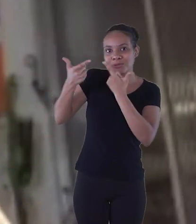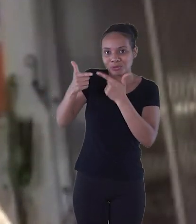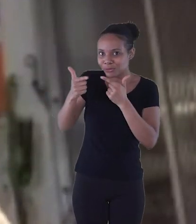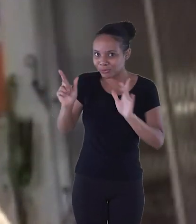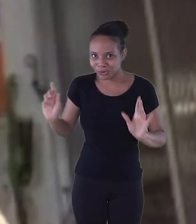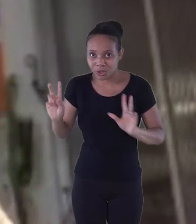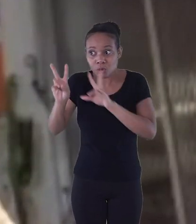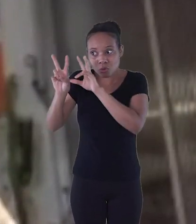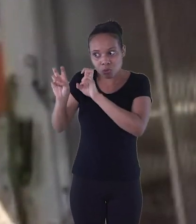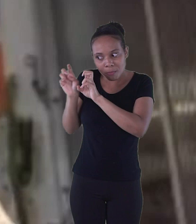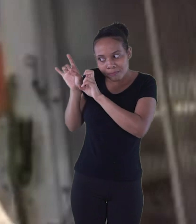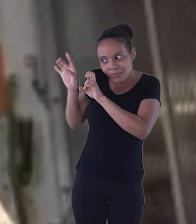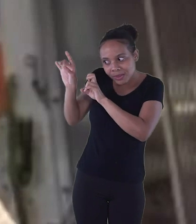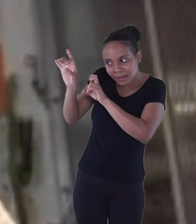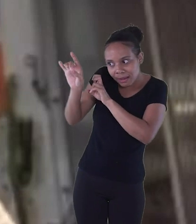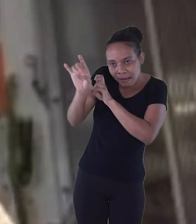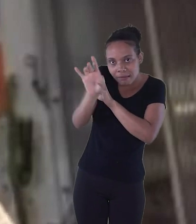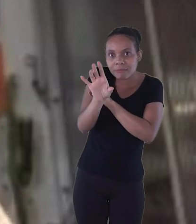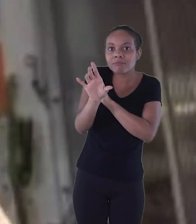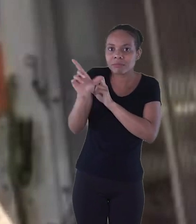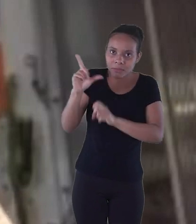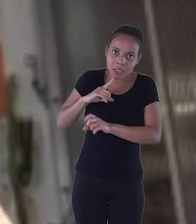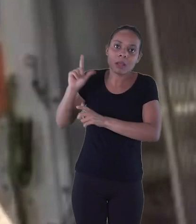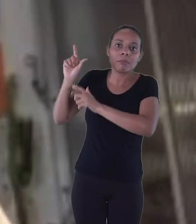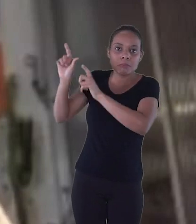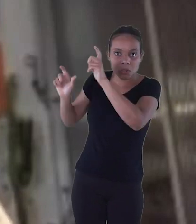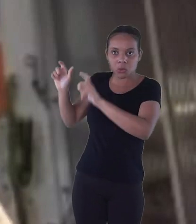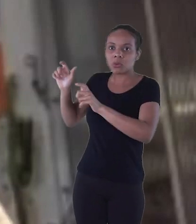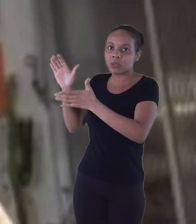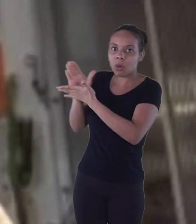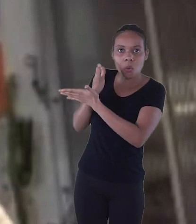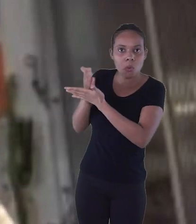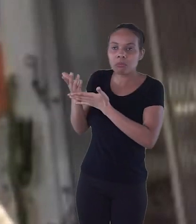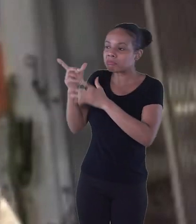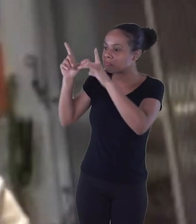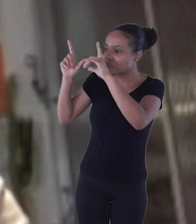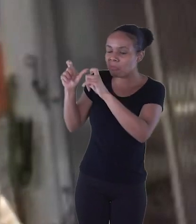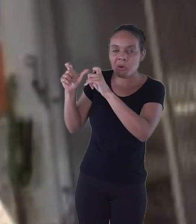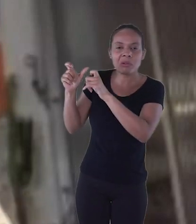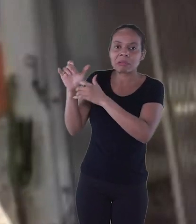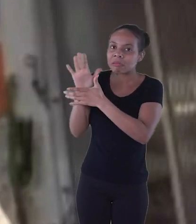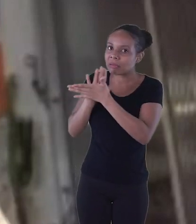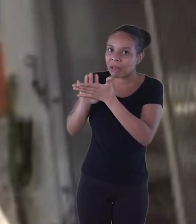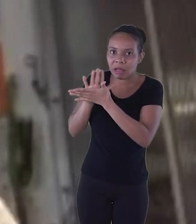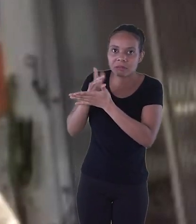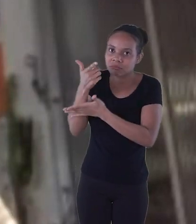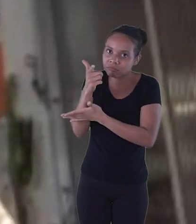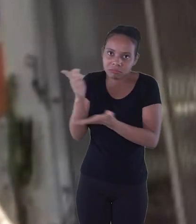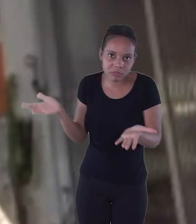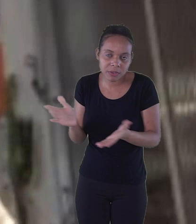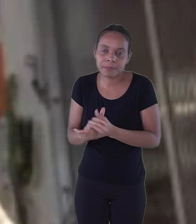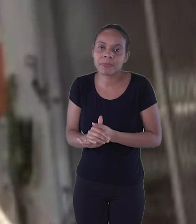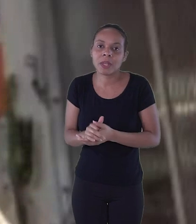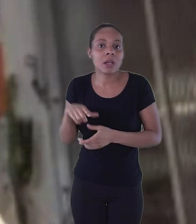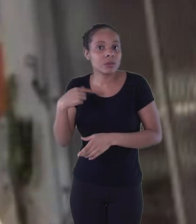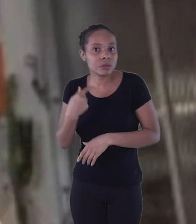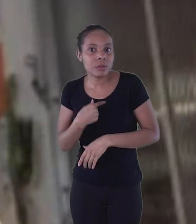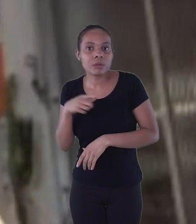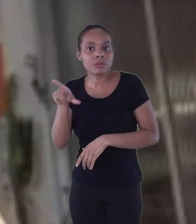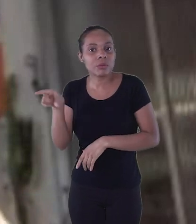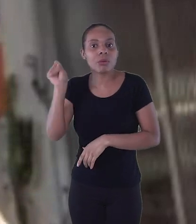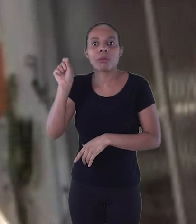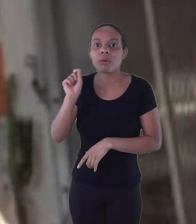elas ou imagens que não condizem com aquilo que a gente entende como a representação